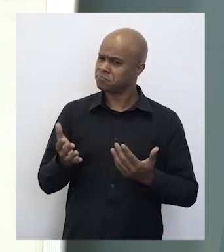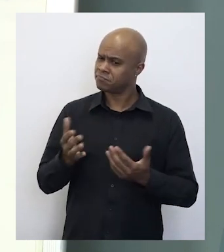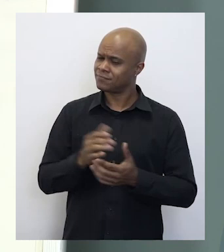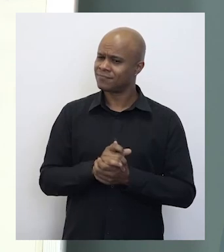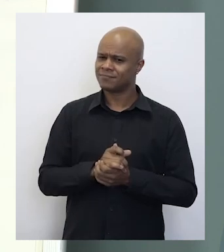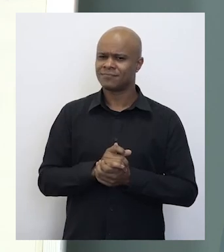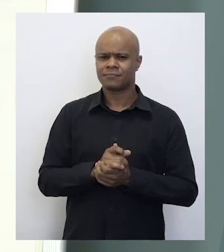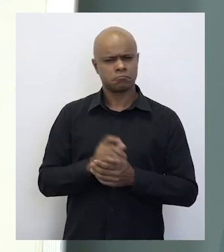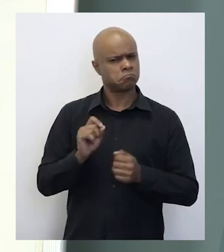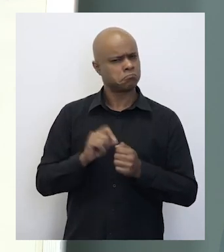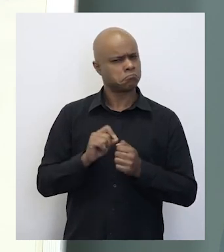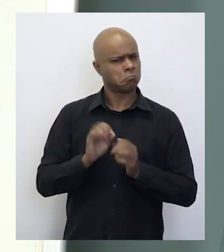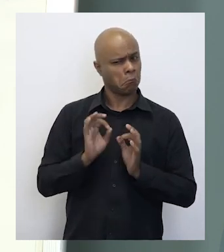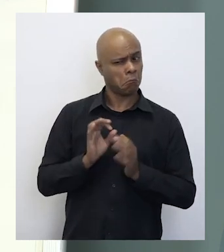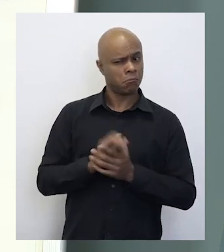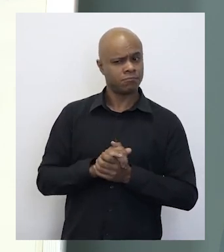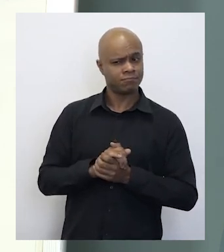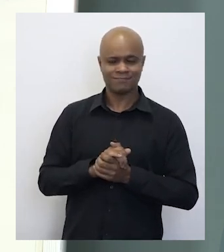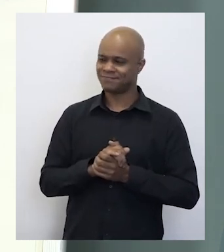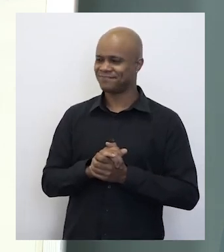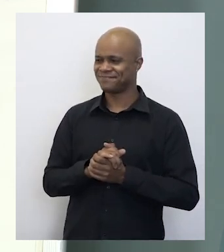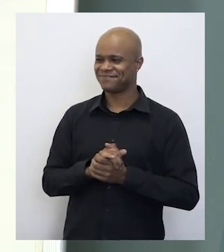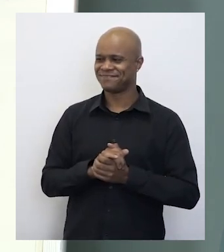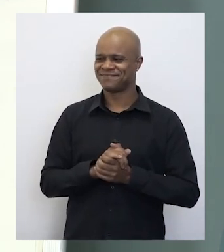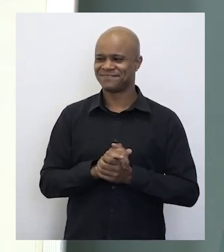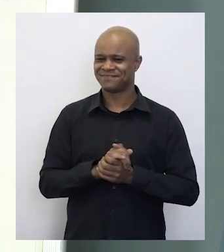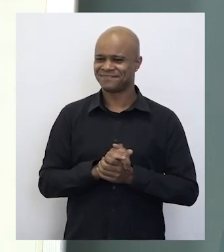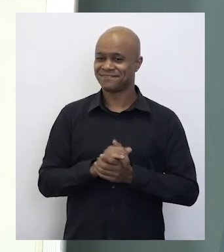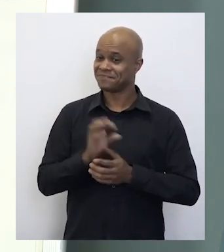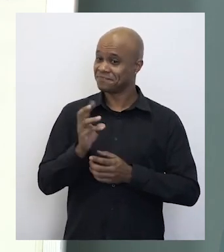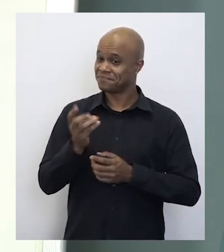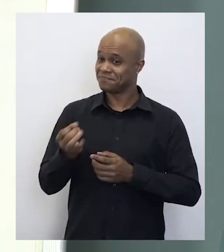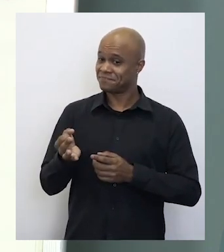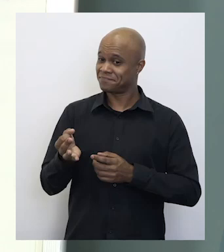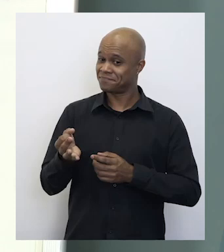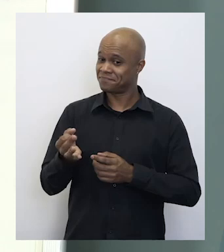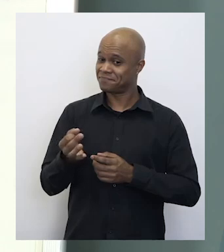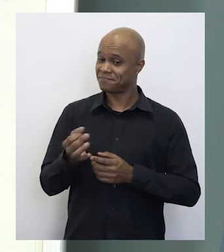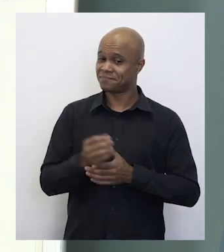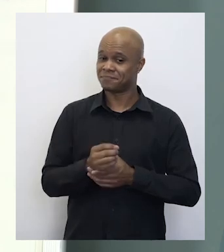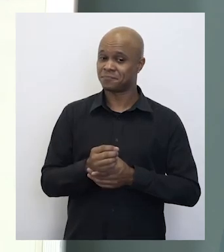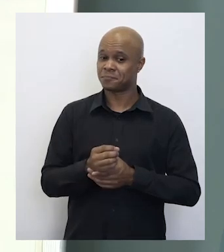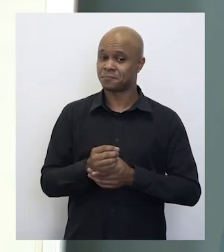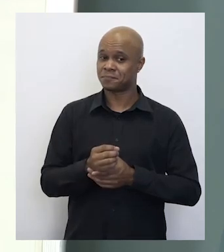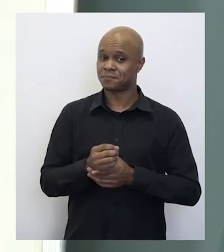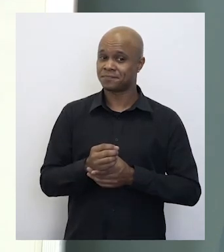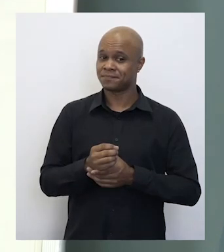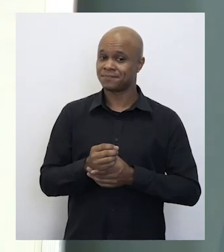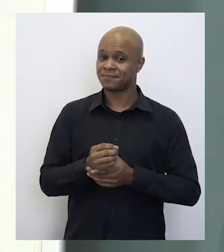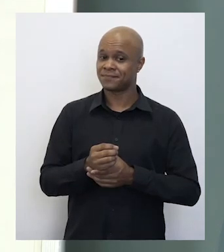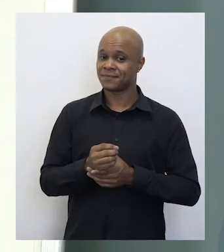Fiz. Então, não sei, vamos lá. Dá quantas casas? 1, 2, 3, 4, 5, 6. Pode ser que eu errei, vamos